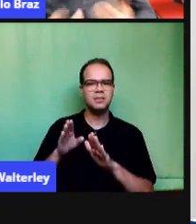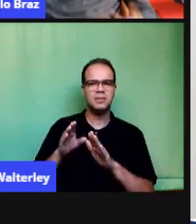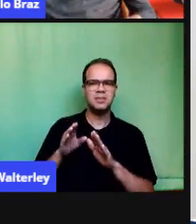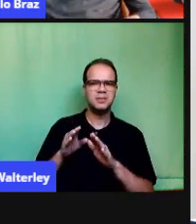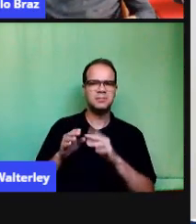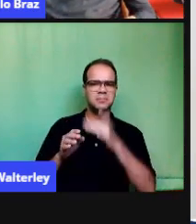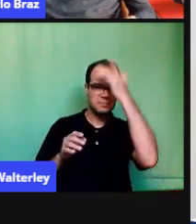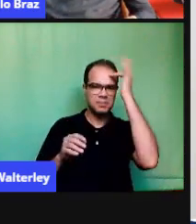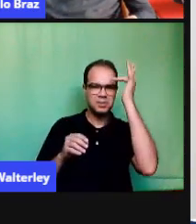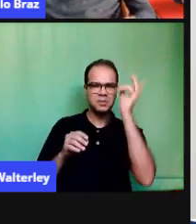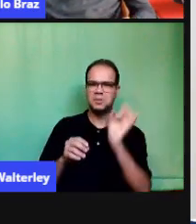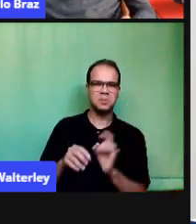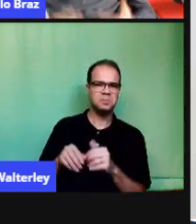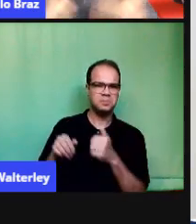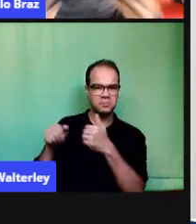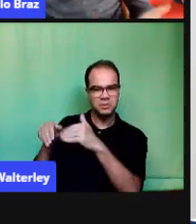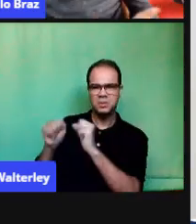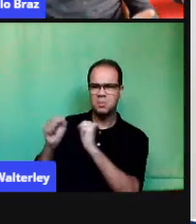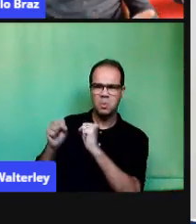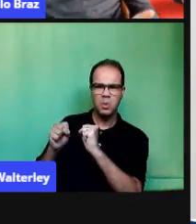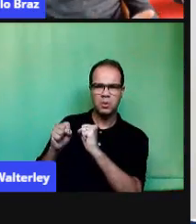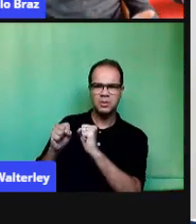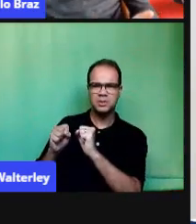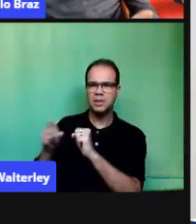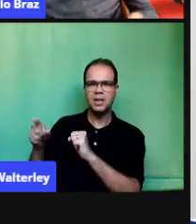Ele não tem